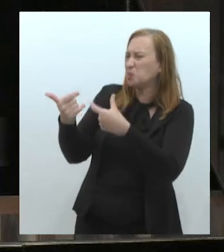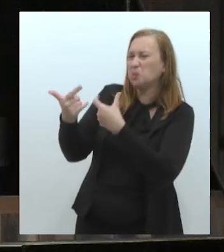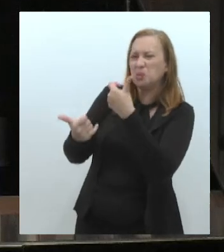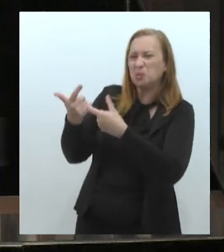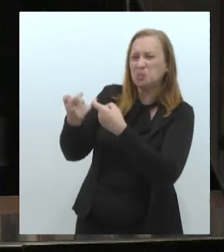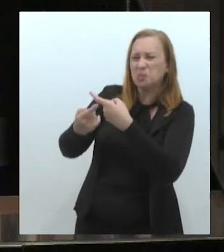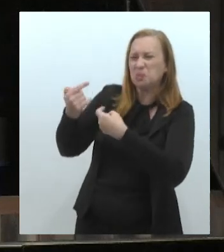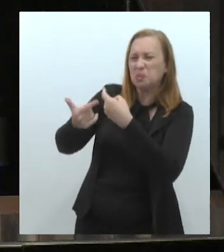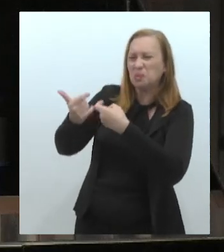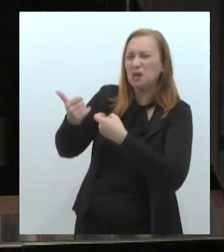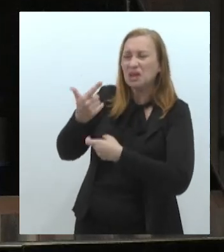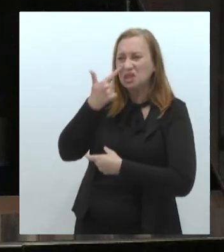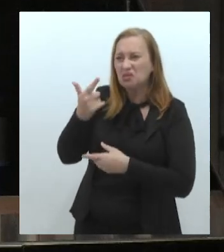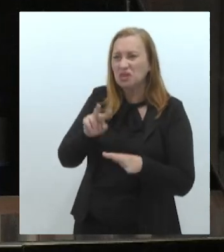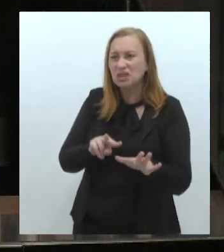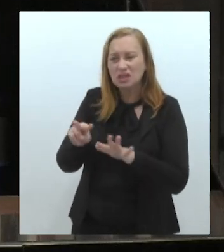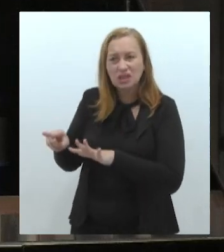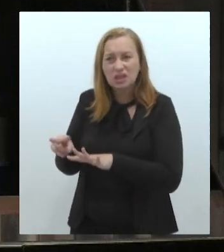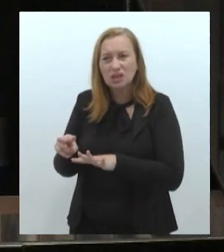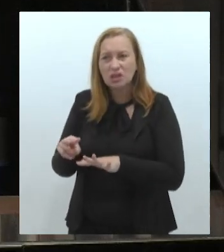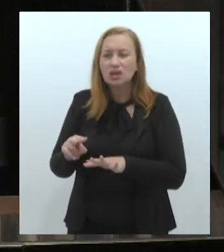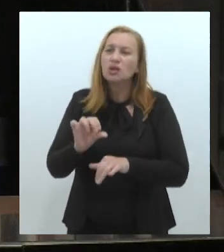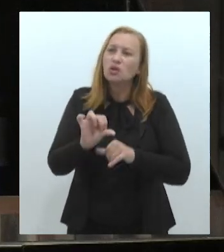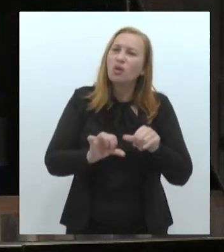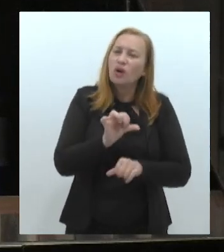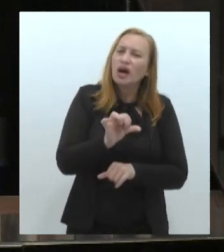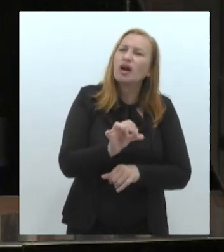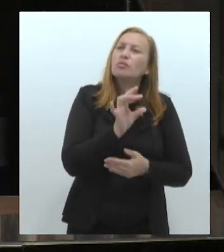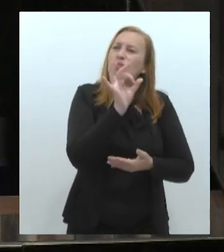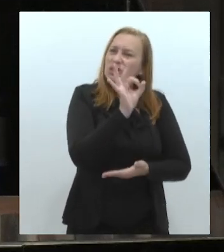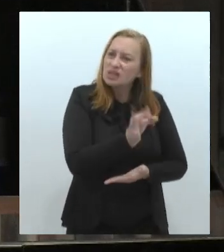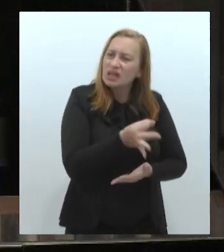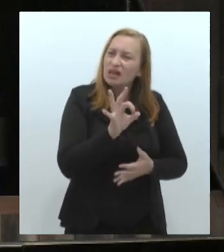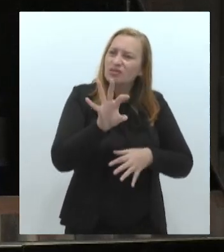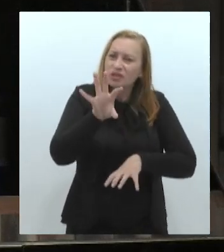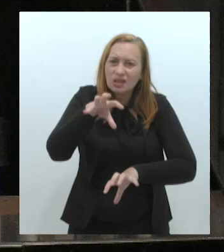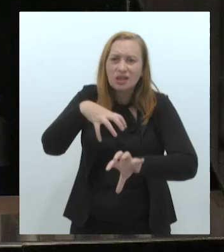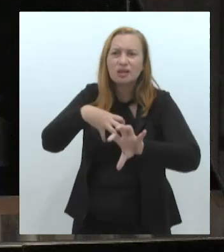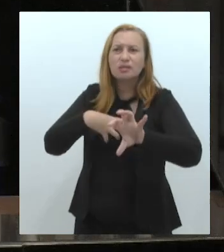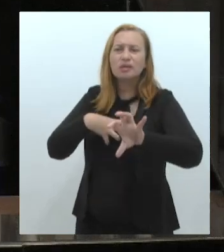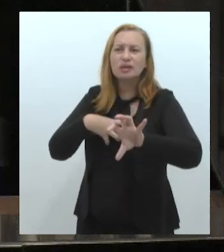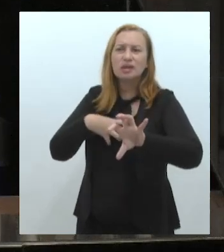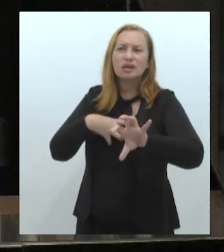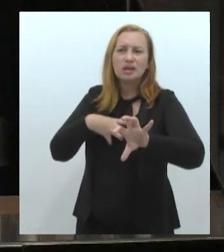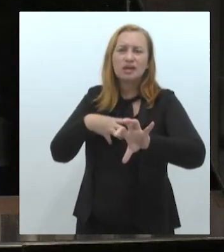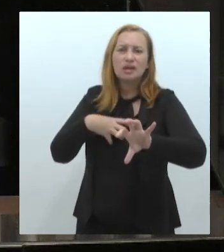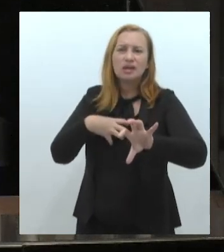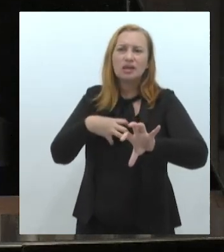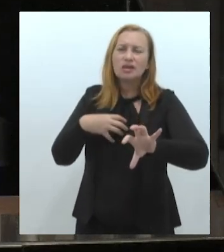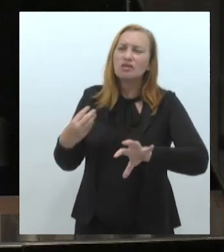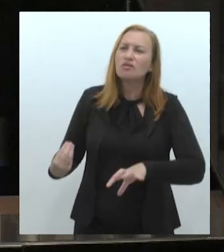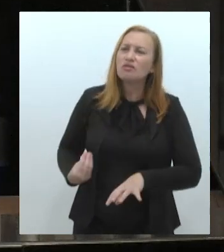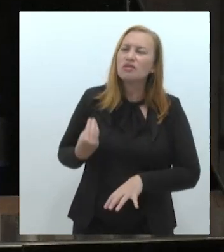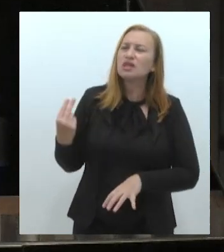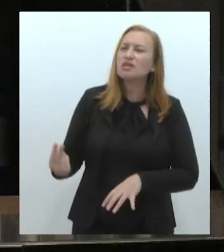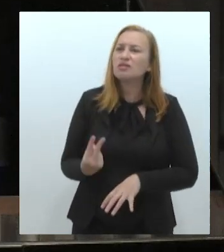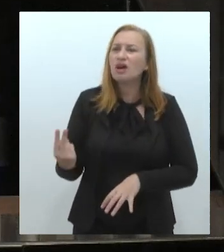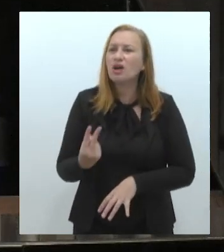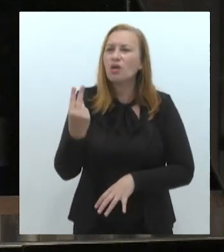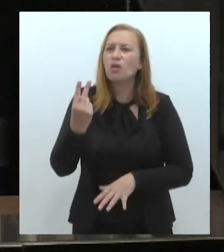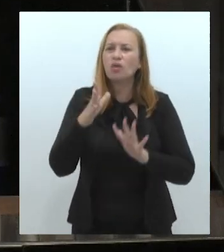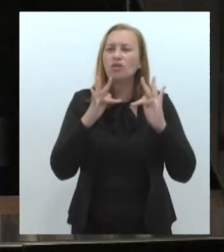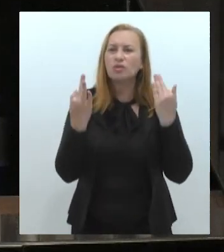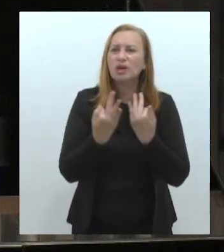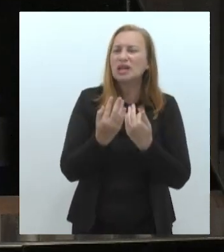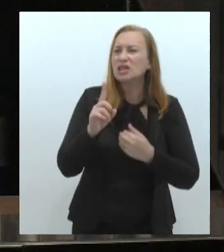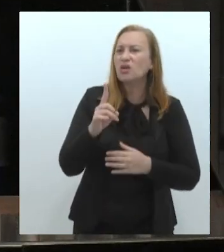gente vivenciou essa semana, por, de fato, empatia, apego à vida, apego aos valores familiares, mas não